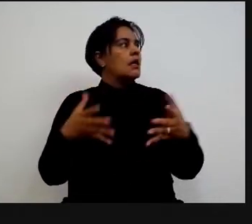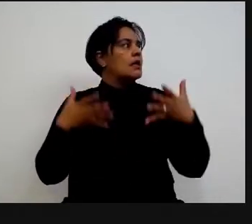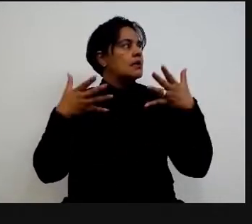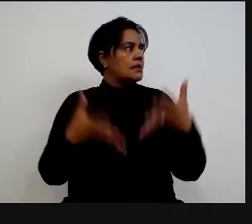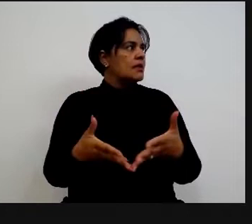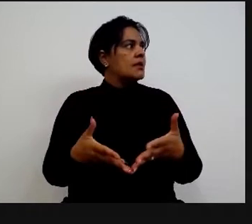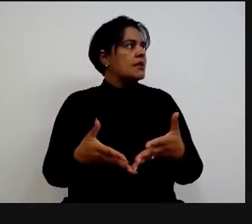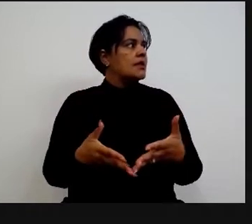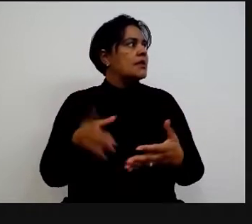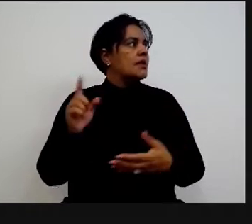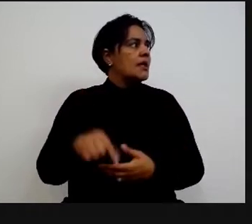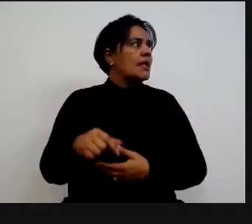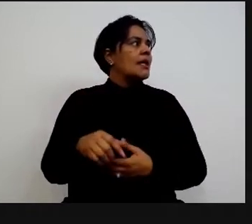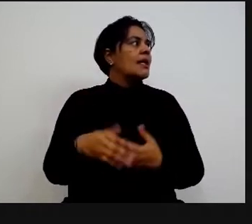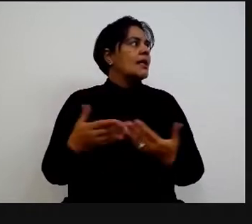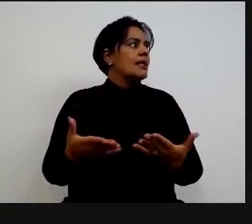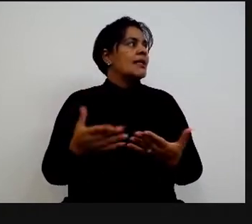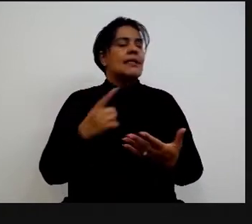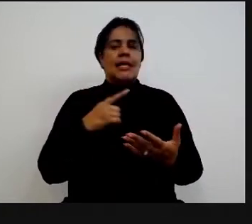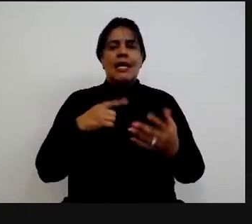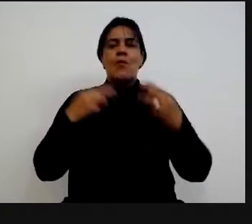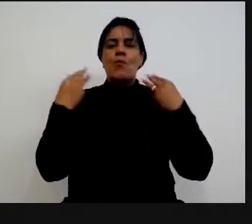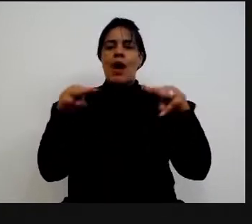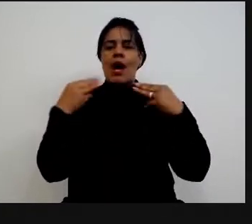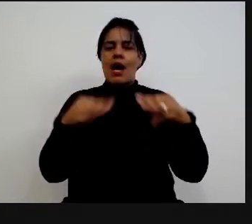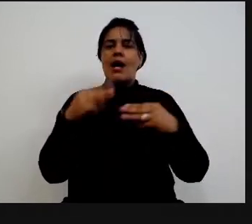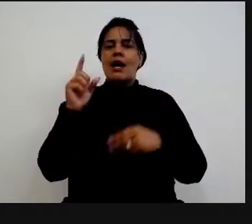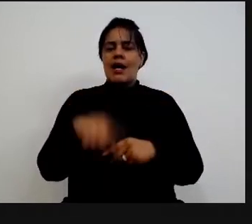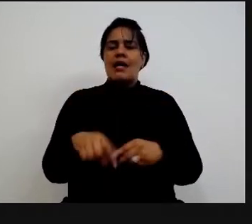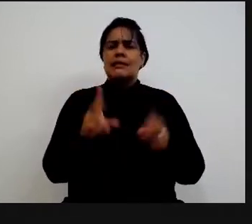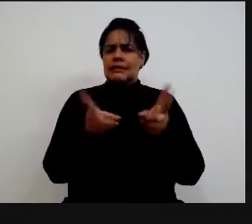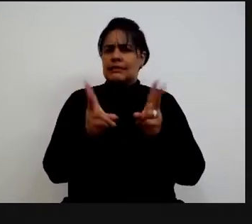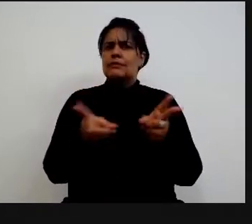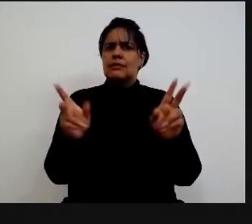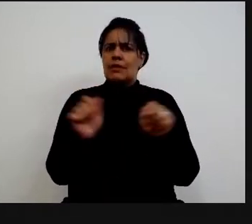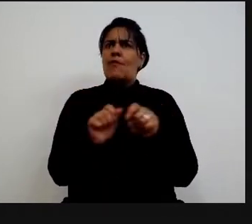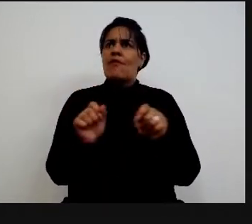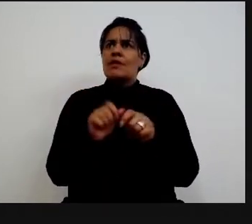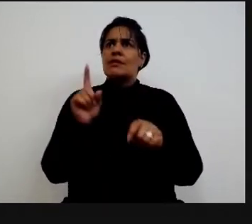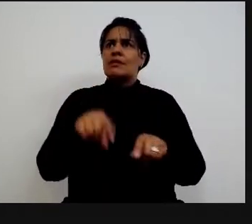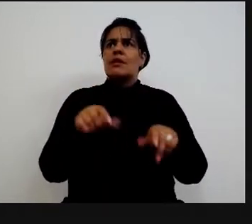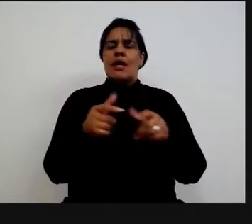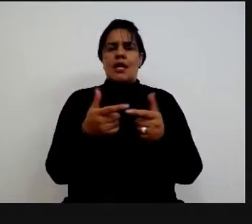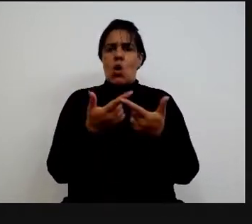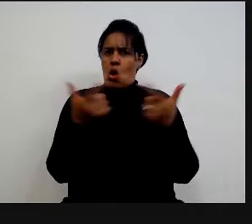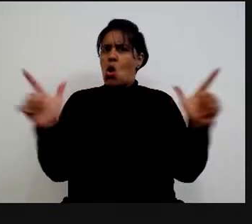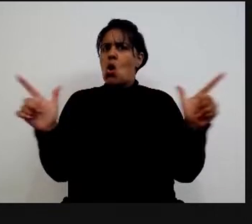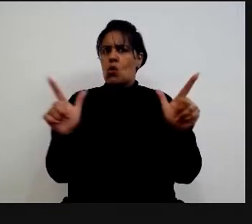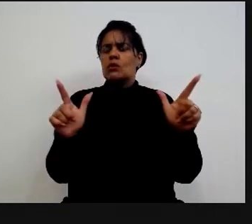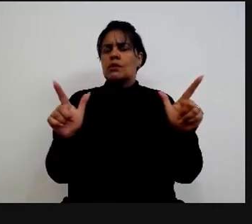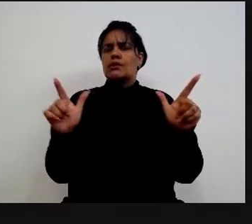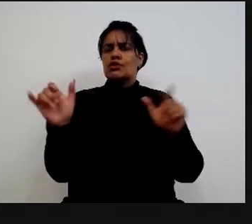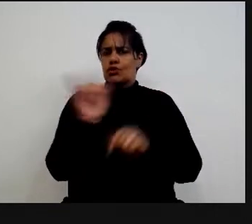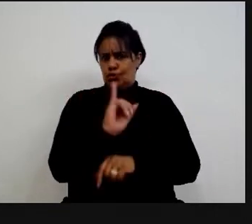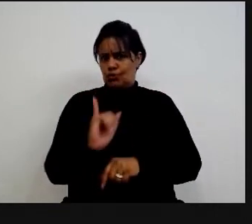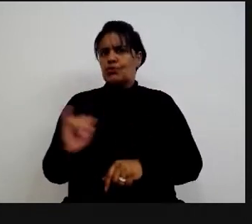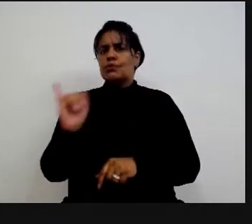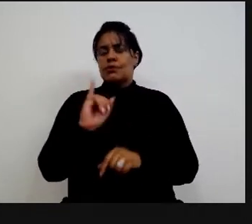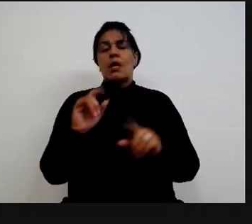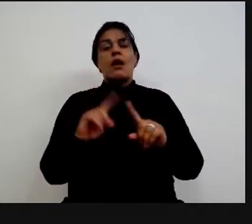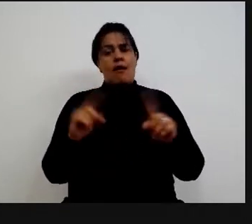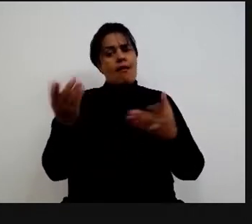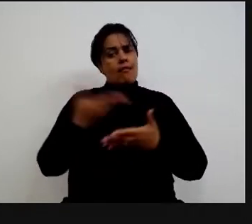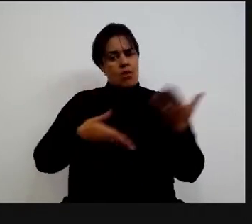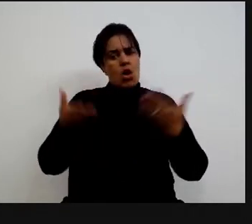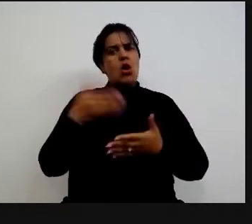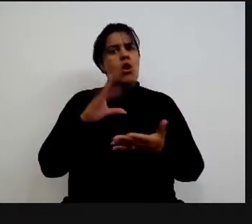inclusive a INAP é uma delas, que a gente sempre está fazendo aí benchmarks com eles, outras instituições, e a gente é uma troca. A